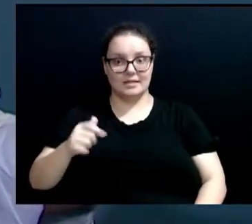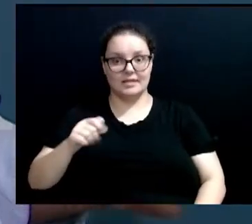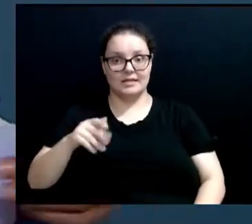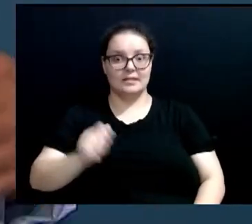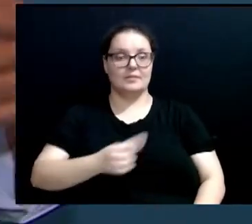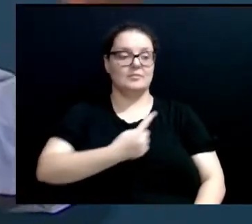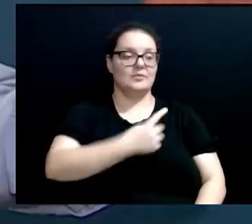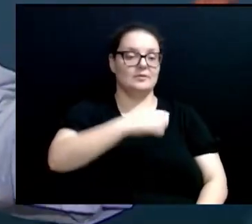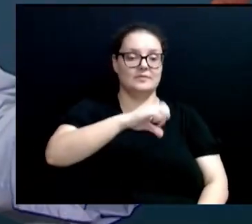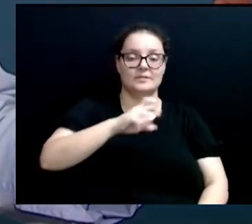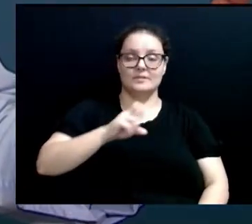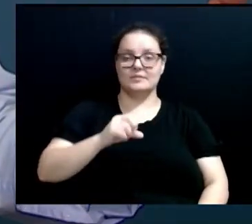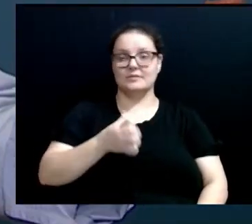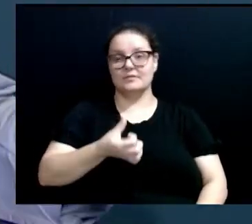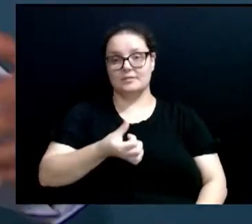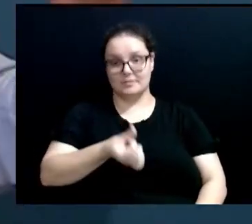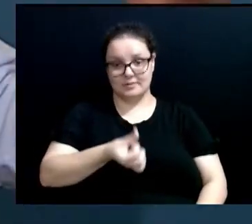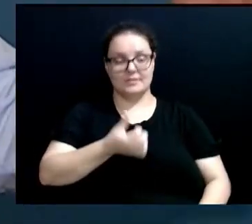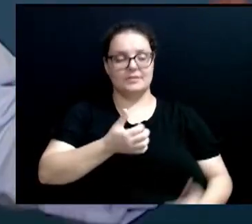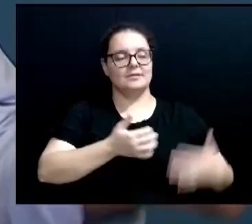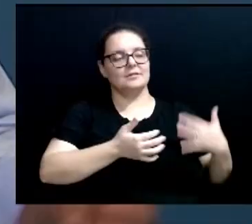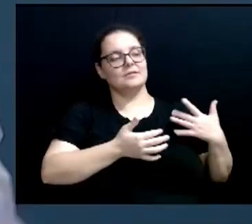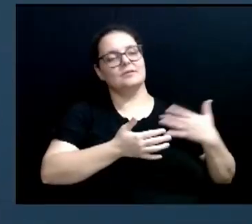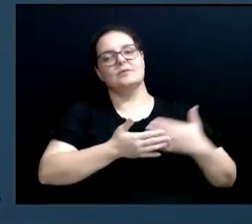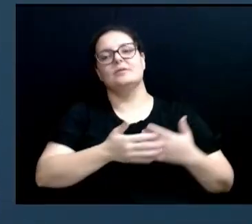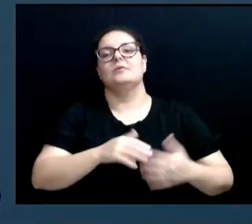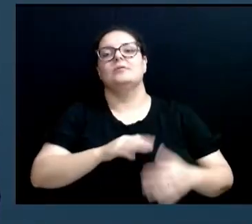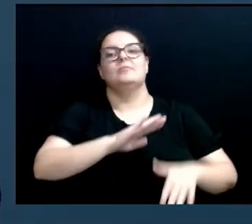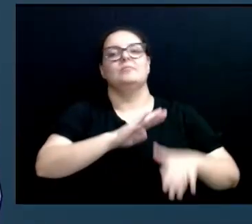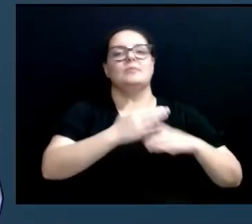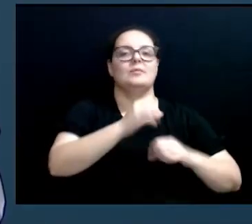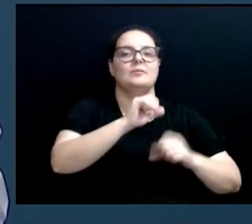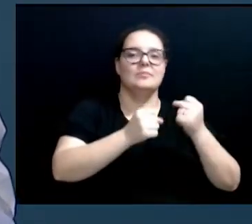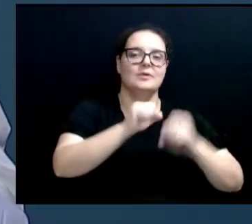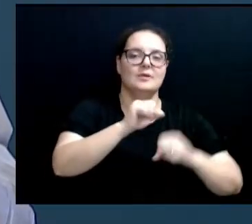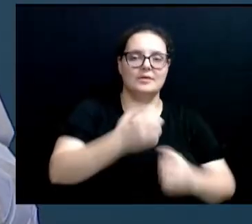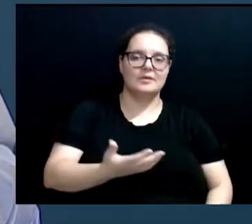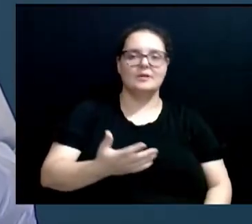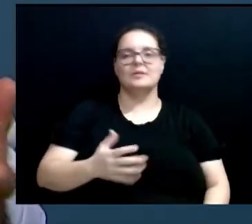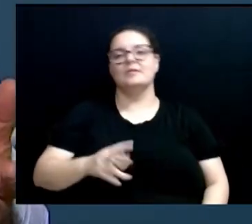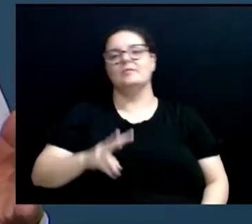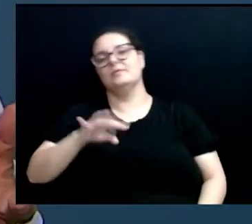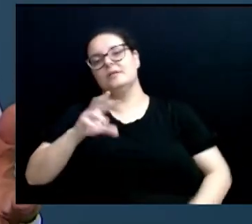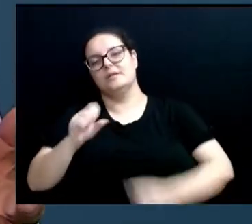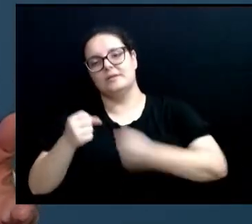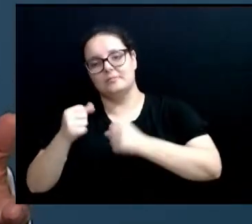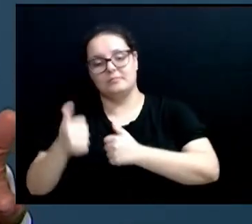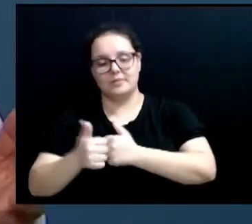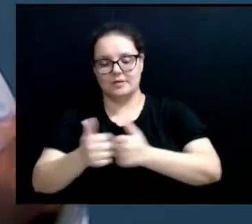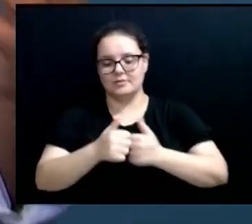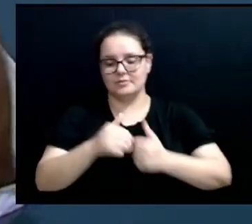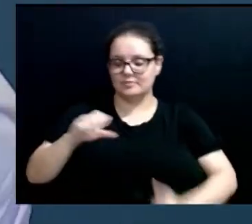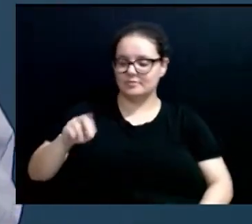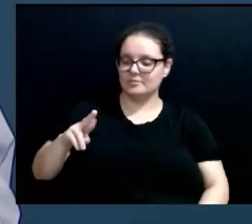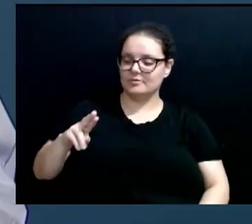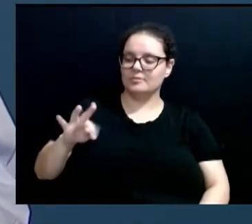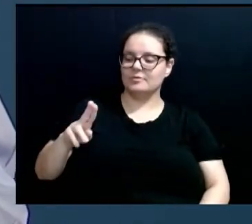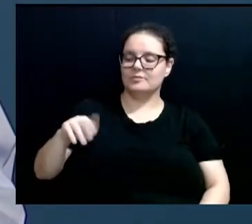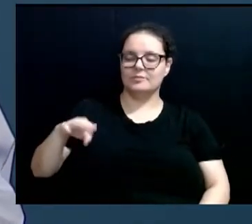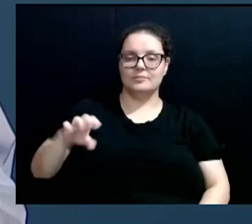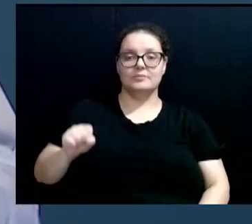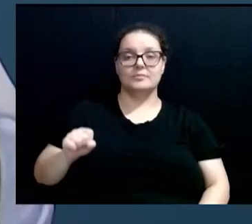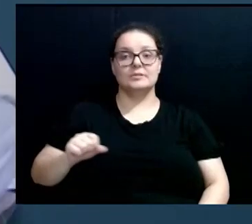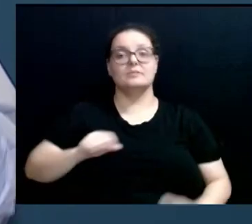no bairro Operário, Vila Industrial, próximo dos Curtumes, e virou tradição. Teve uma fase